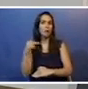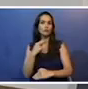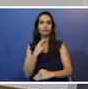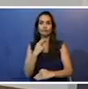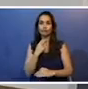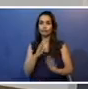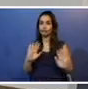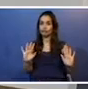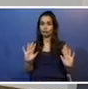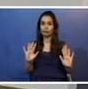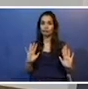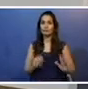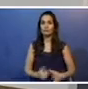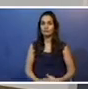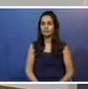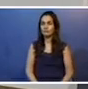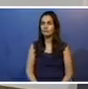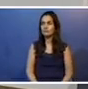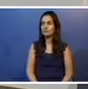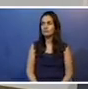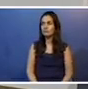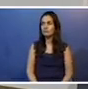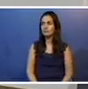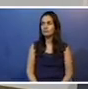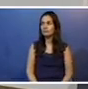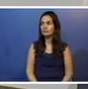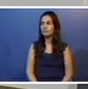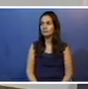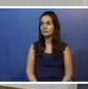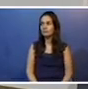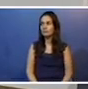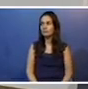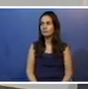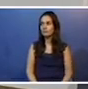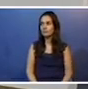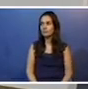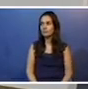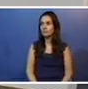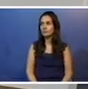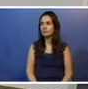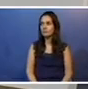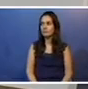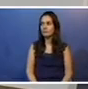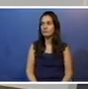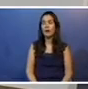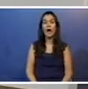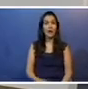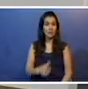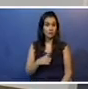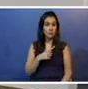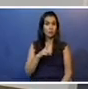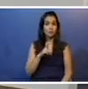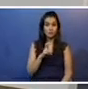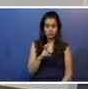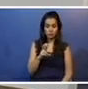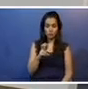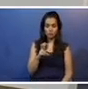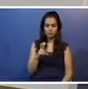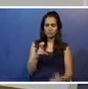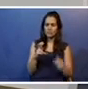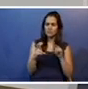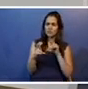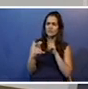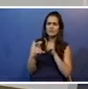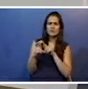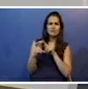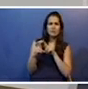Então, aqui, olha, não pode acontecer. Então, aqui, olha, nós temos o 5, que é o V. E